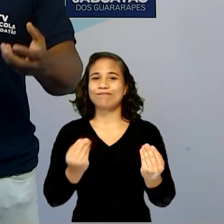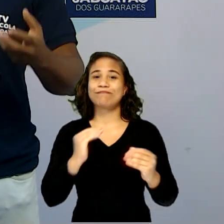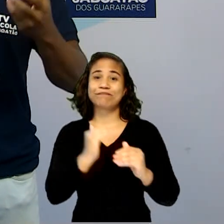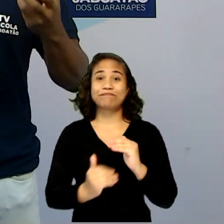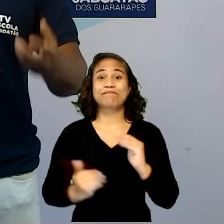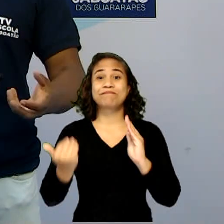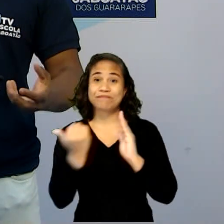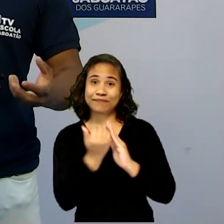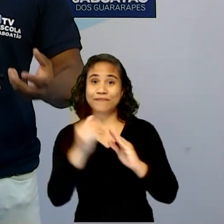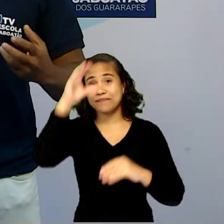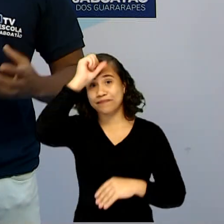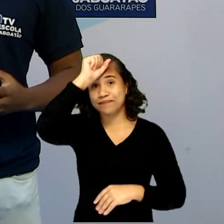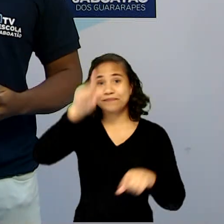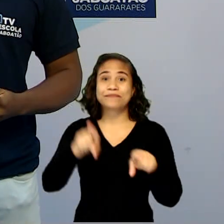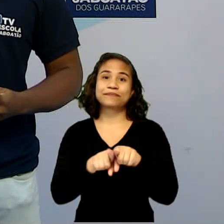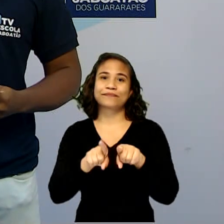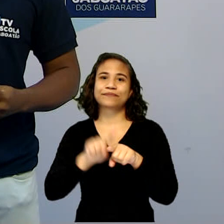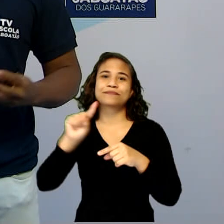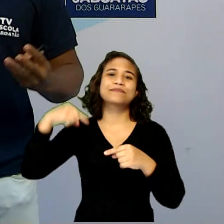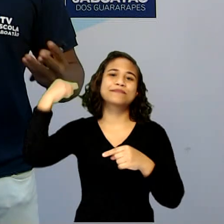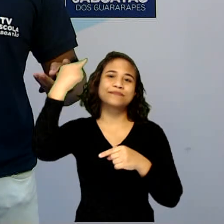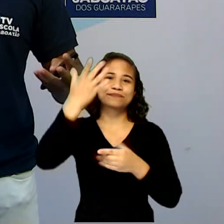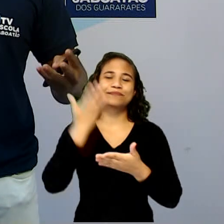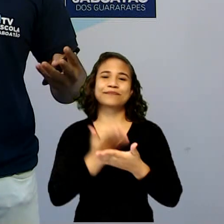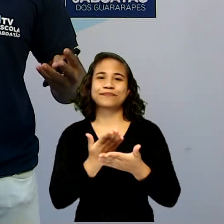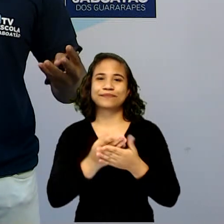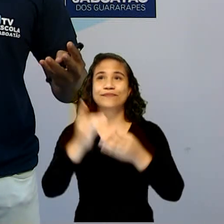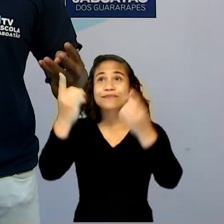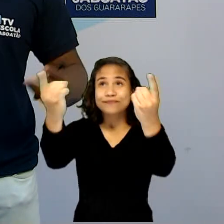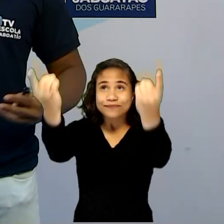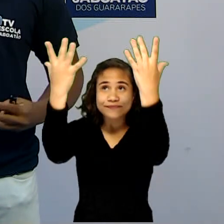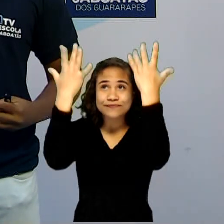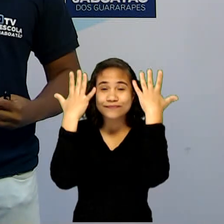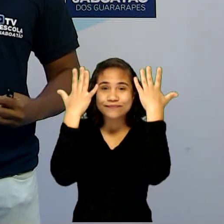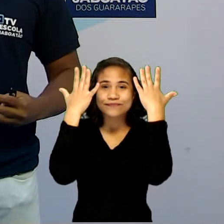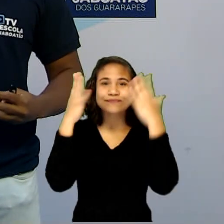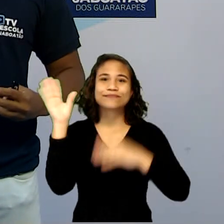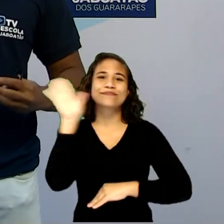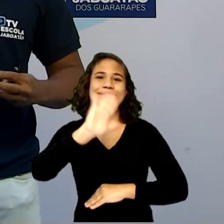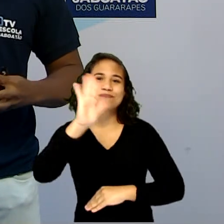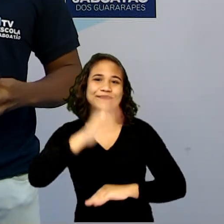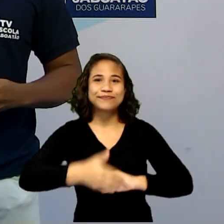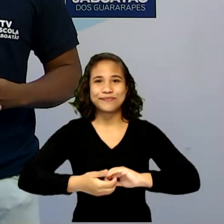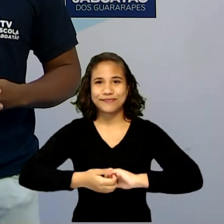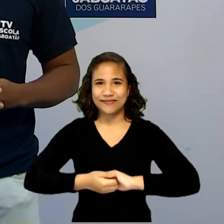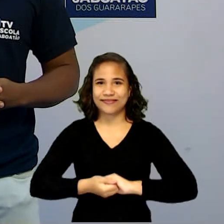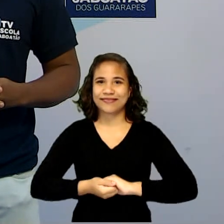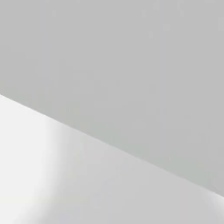aprendido também. Até a próxima, se Deus assim permitir. Tchau!